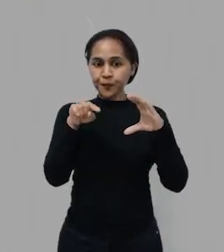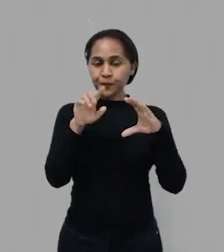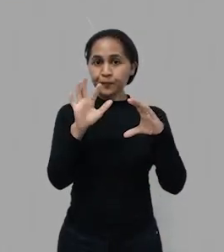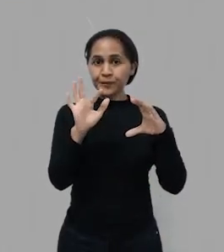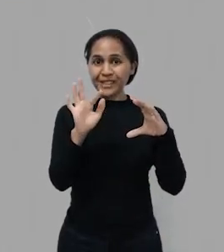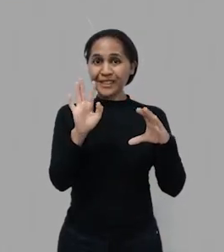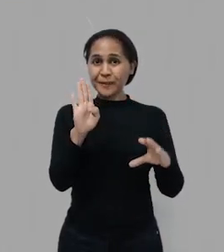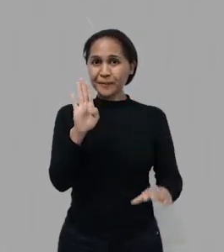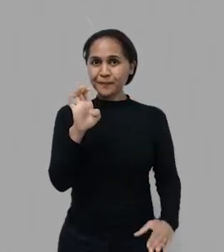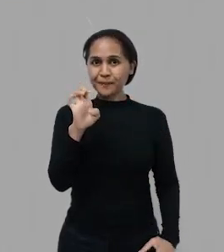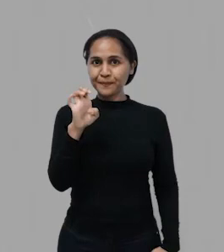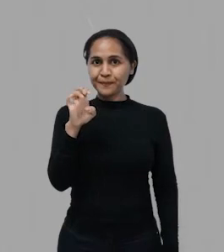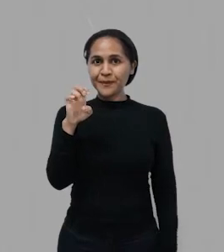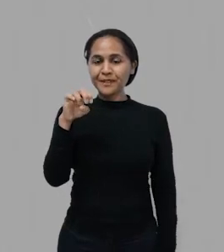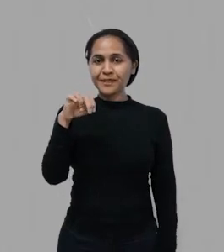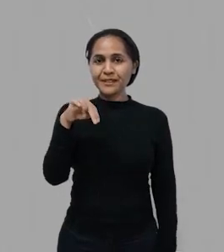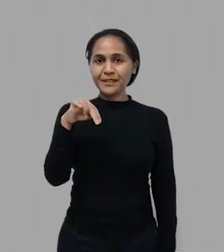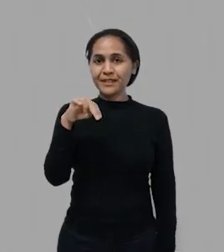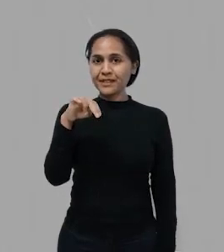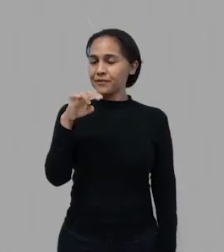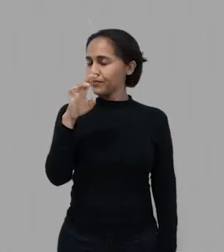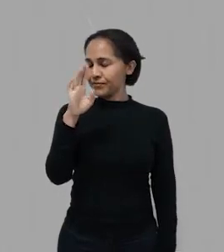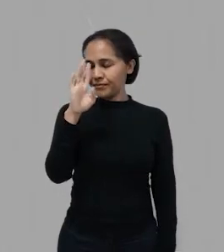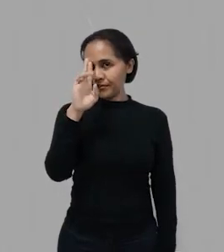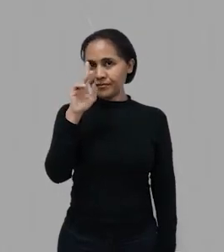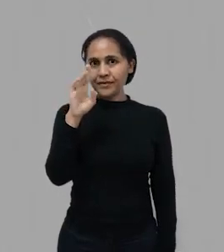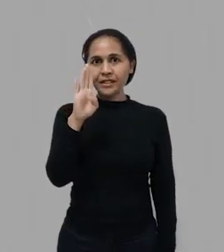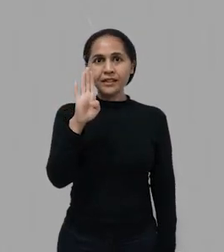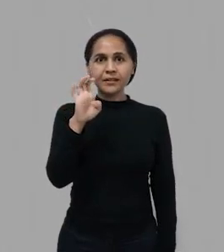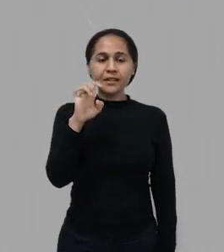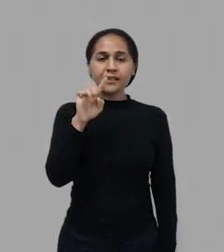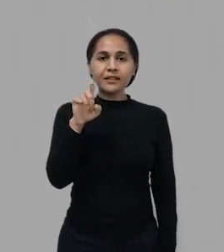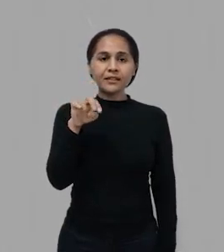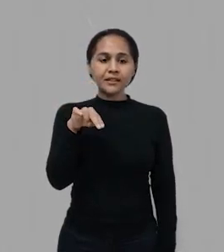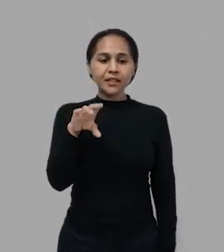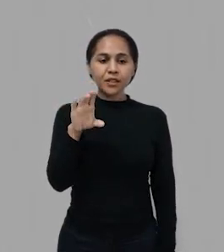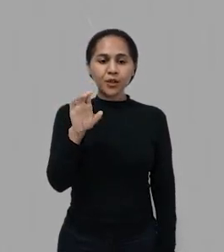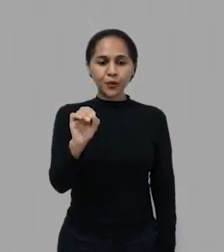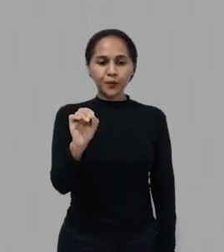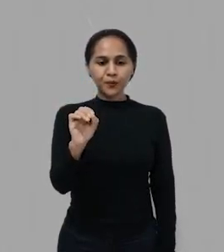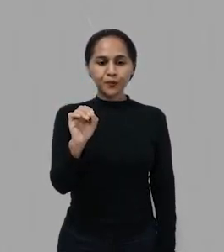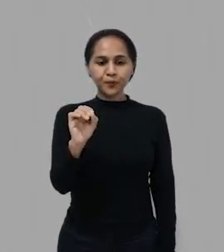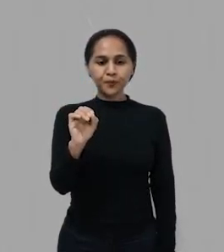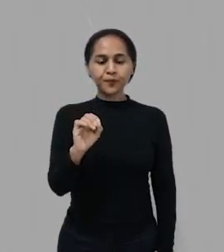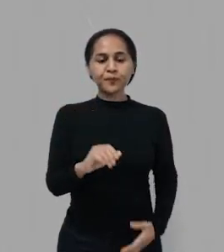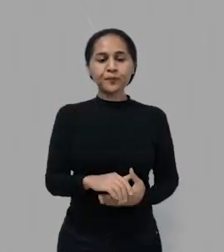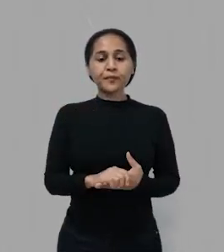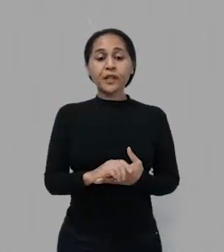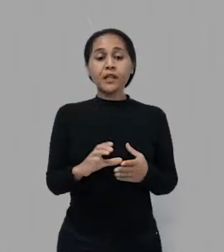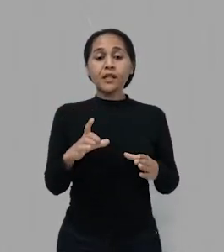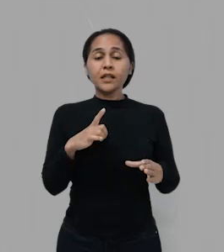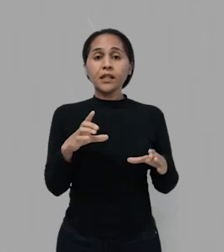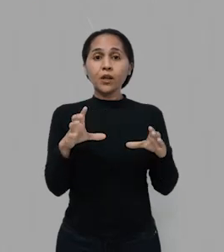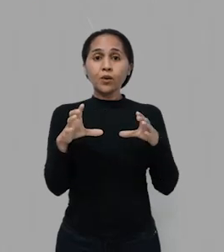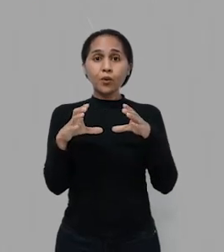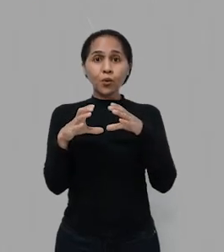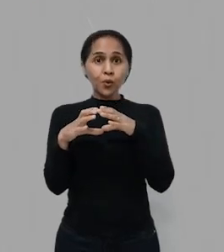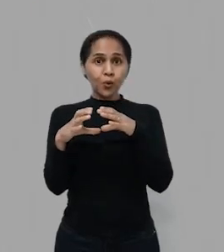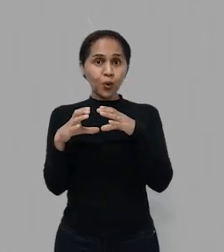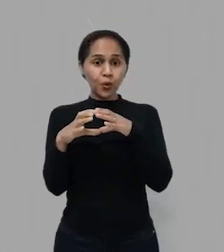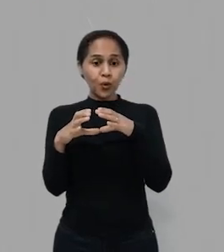tela. É esse hexágono com a circunferência no meio, mais o grupo